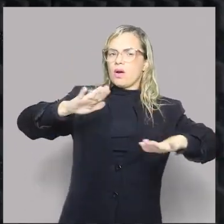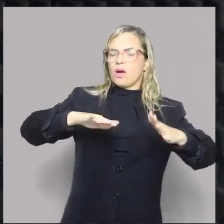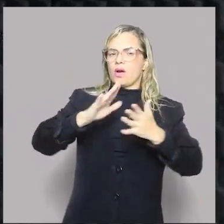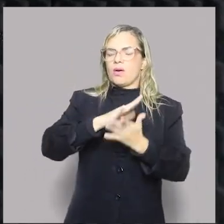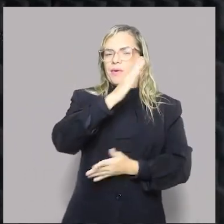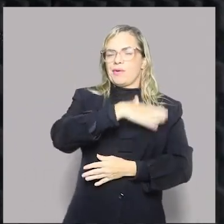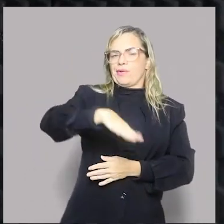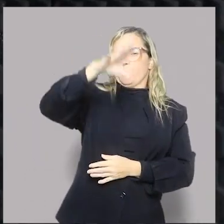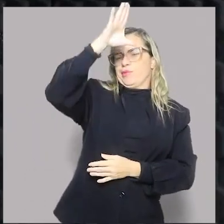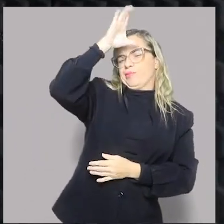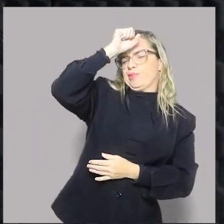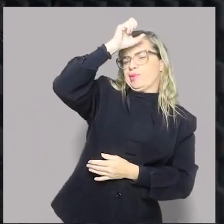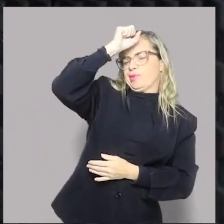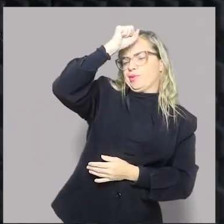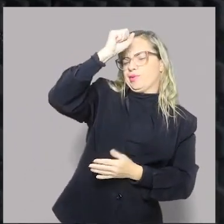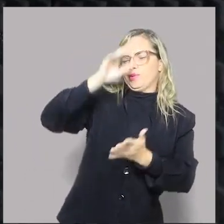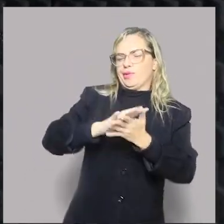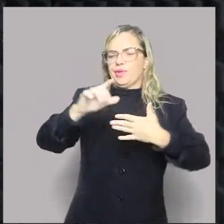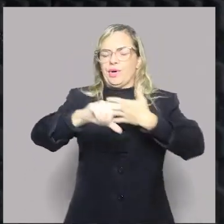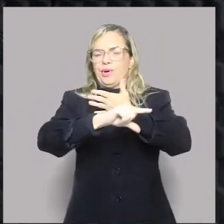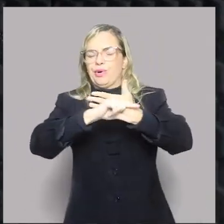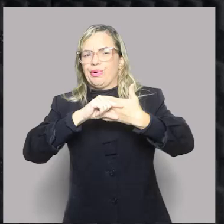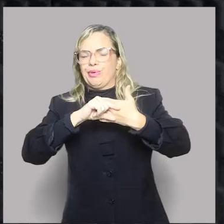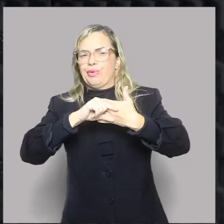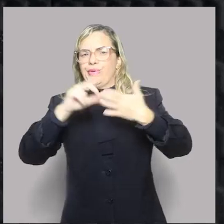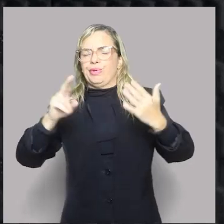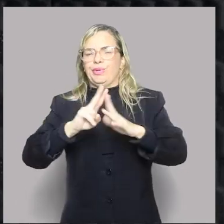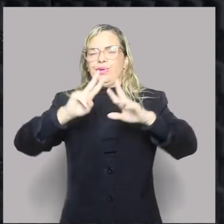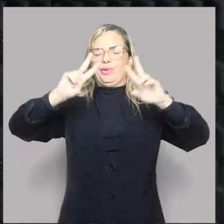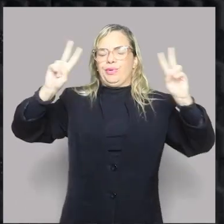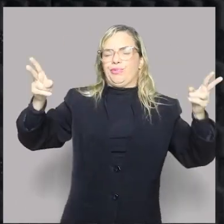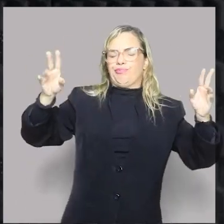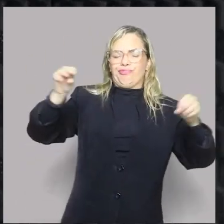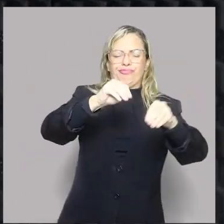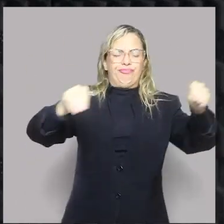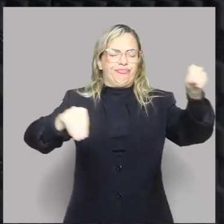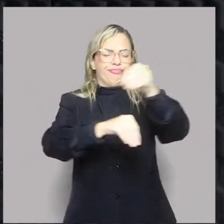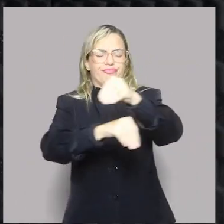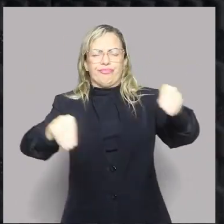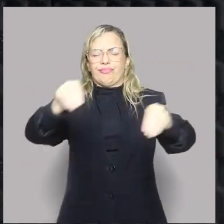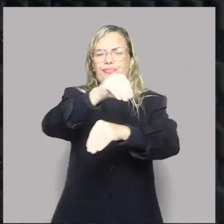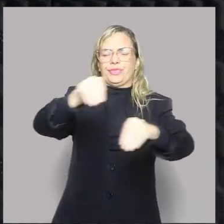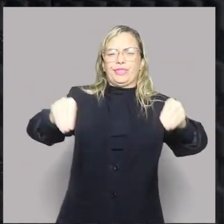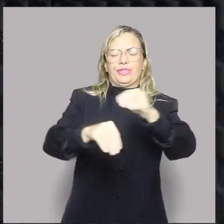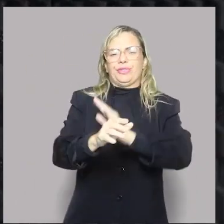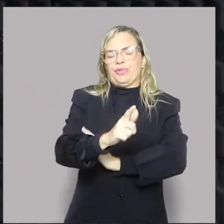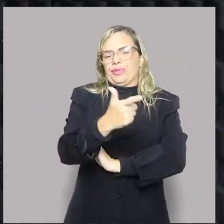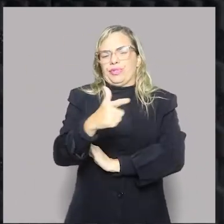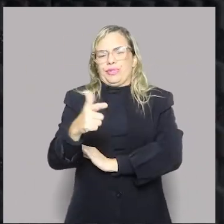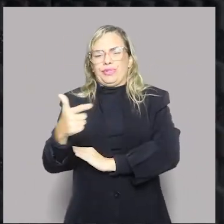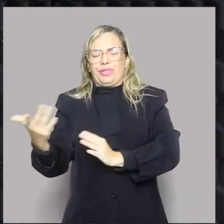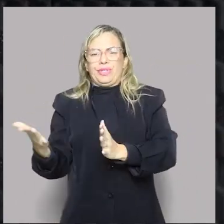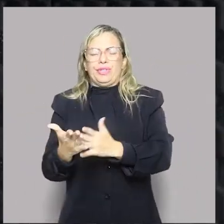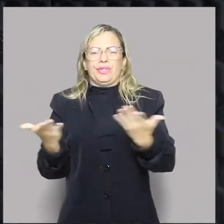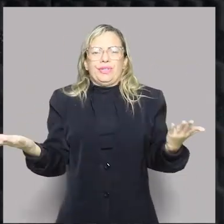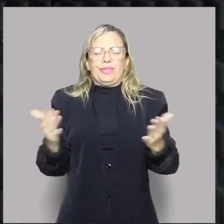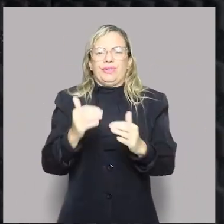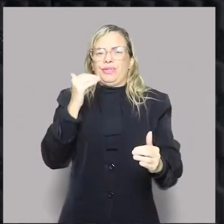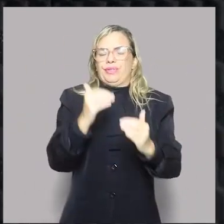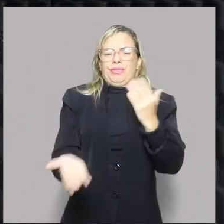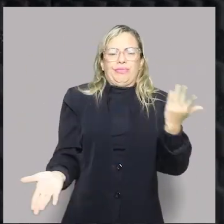opiniões, tem sempre alguém que já estudou isso e que pode fortificar a sua opinião. Então, aqui é o momento em que